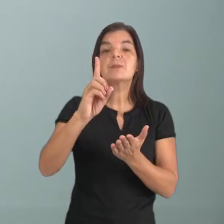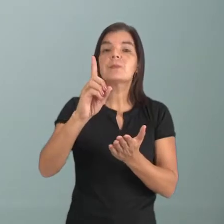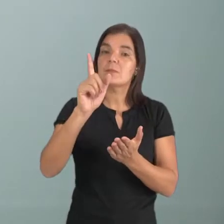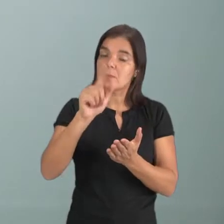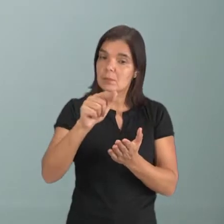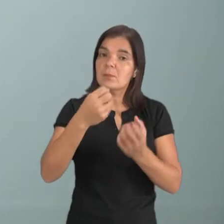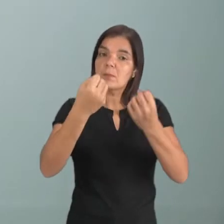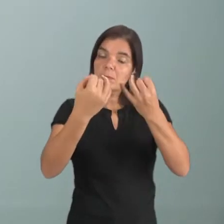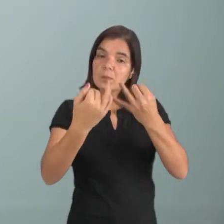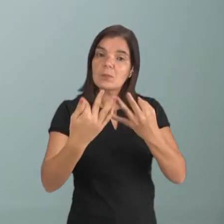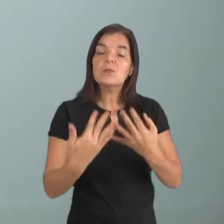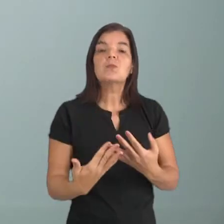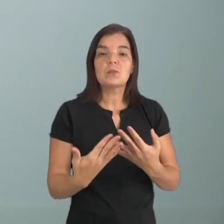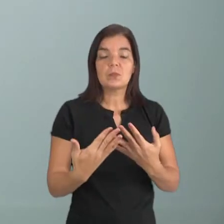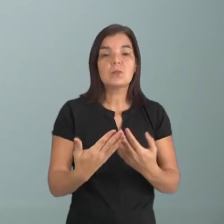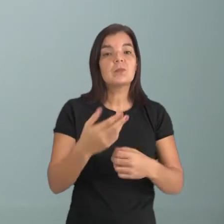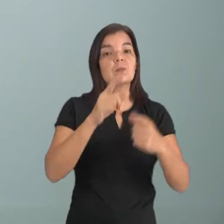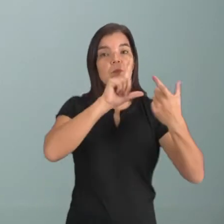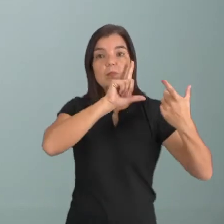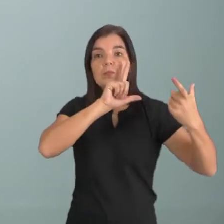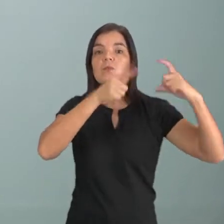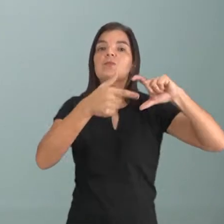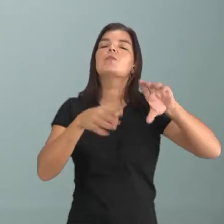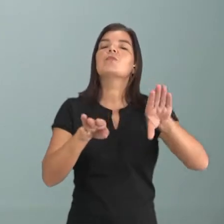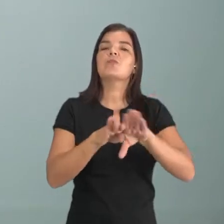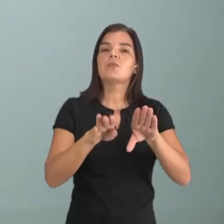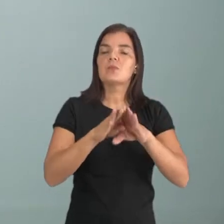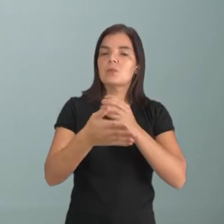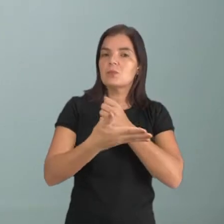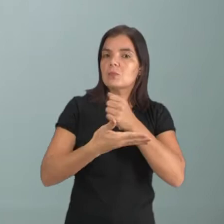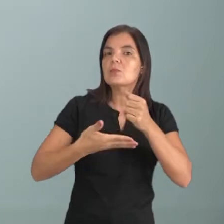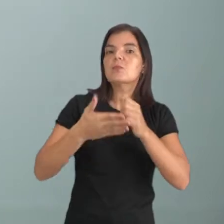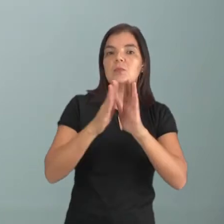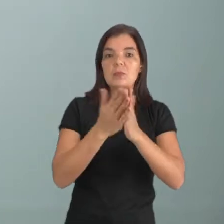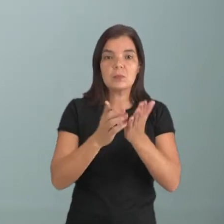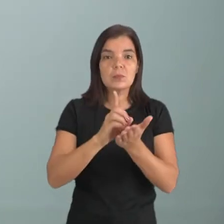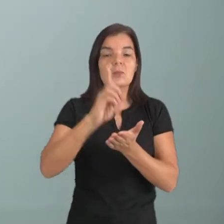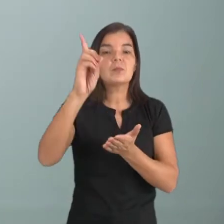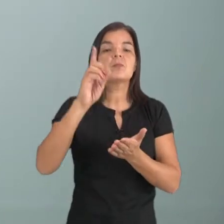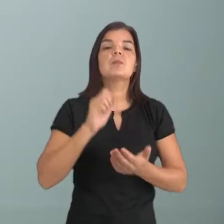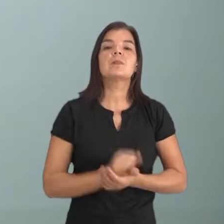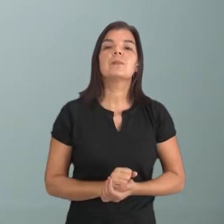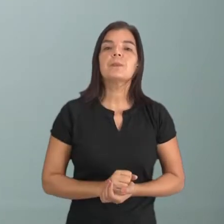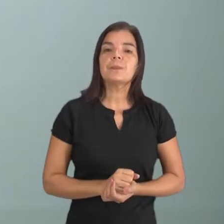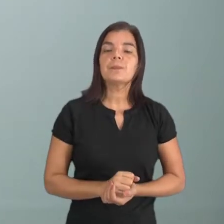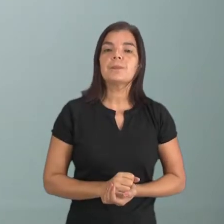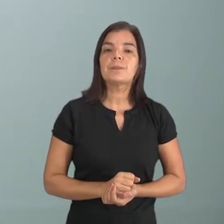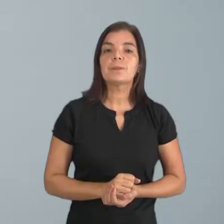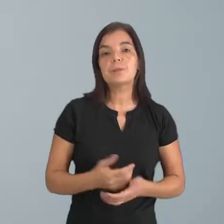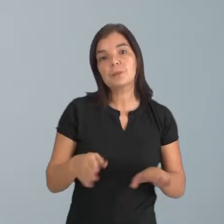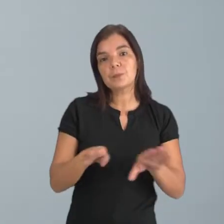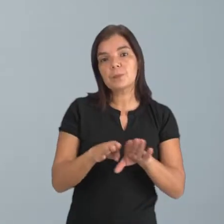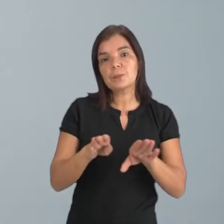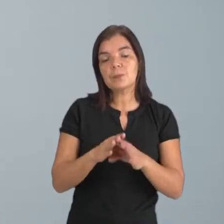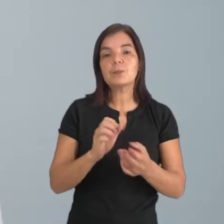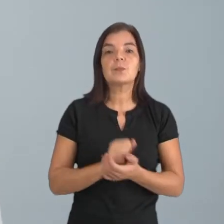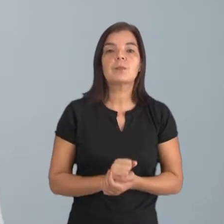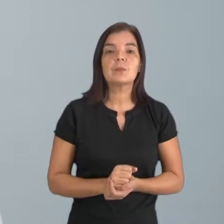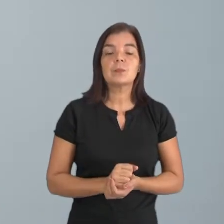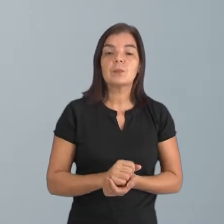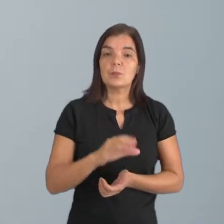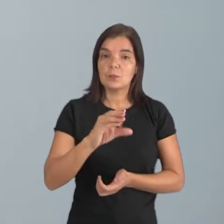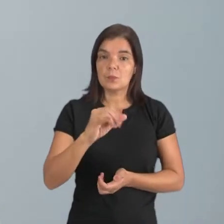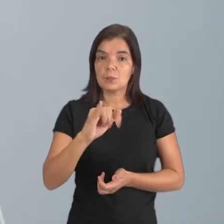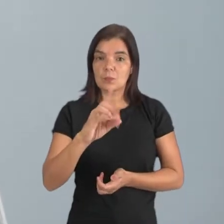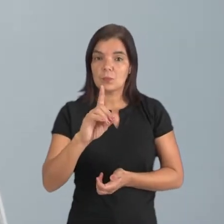uma narrativa de tradição, então se baseia muito na Bíblia, né? No caso das tradições